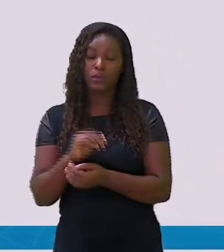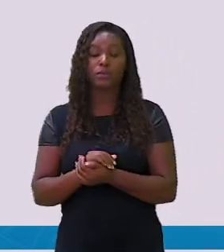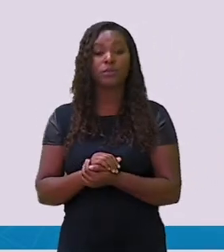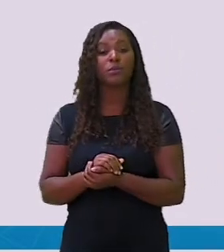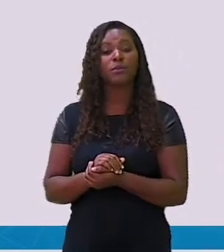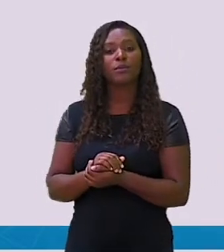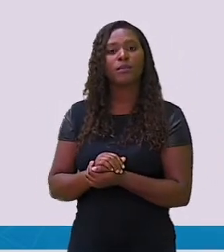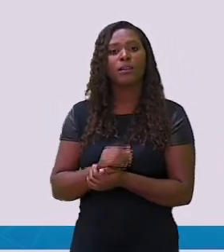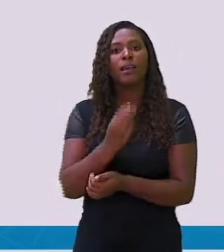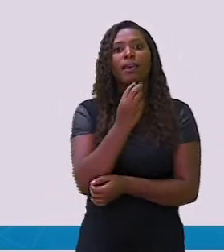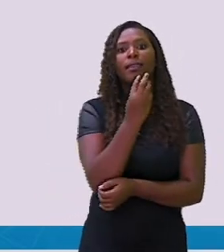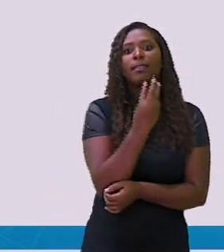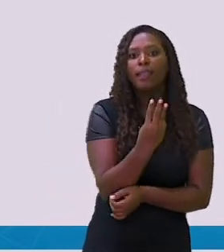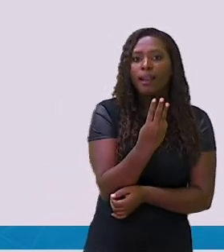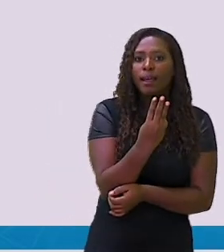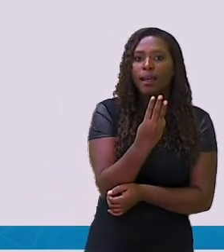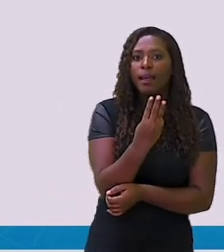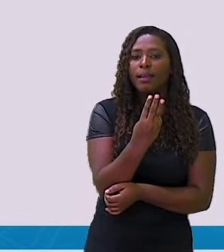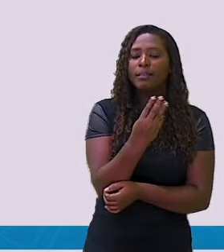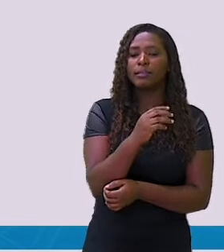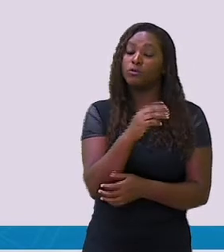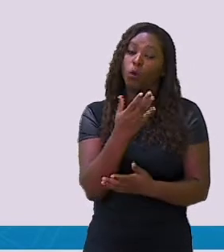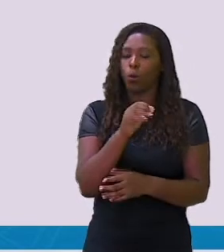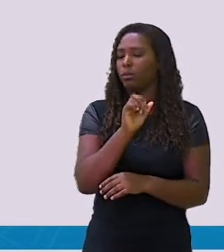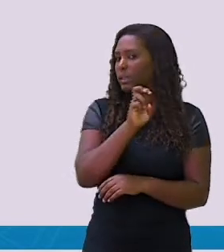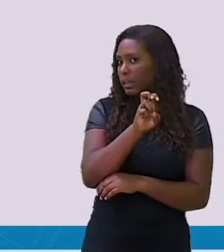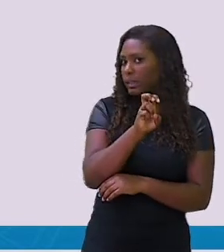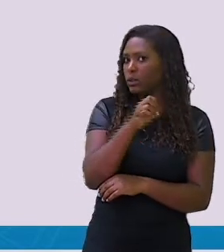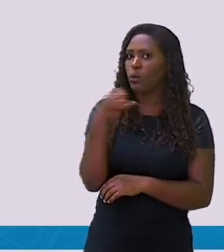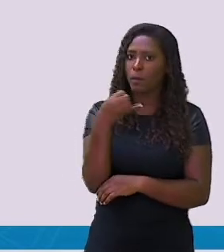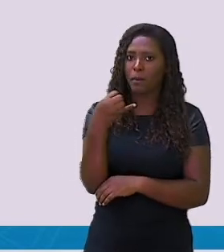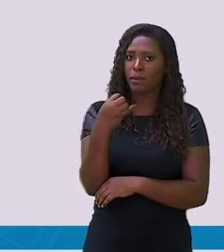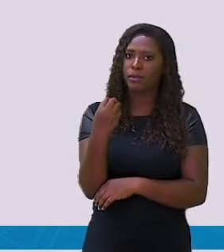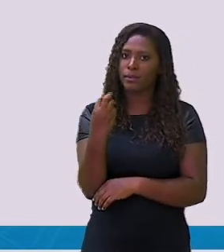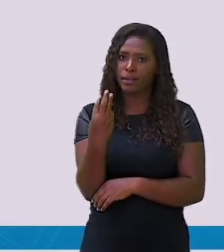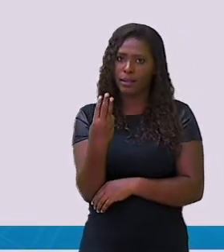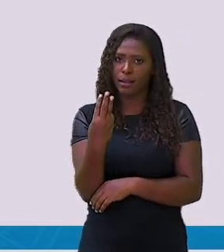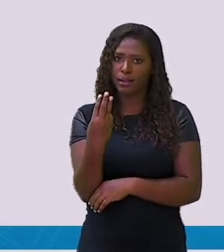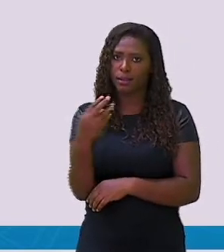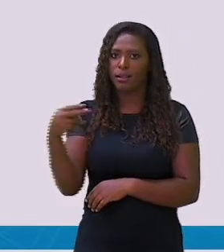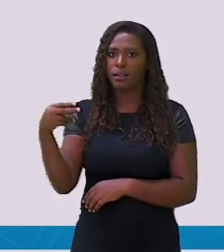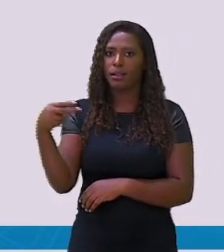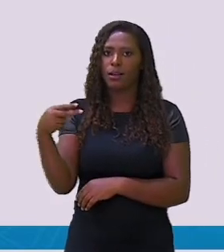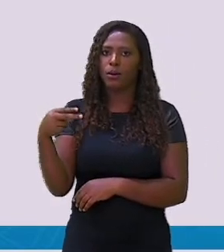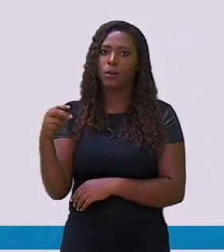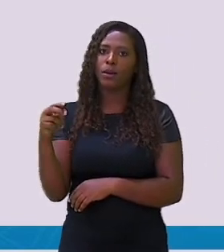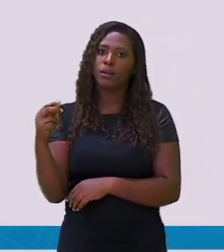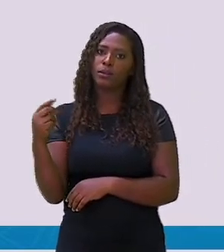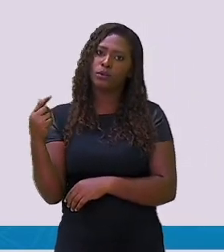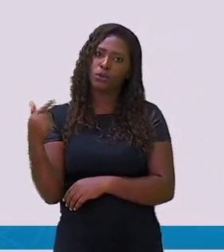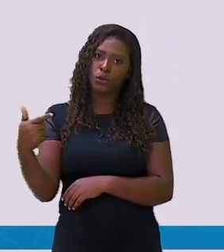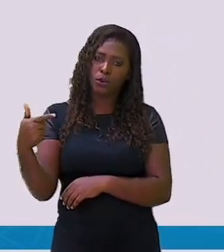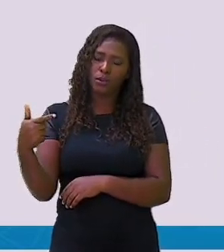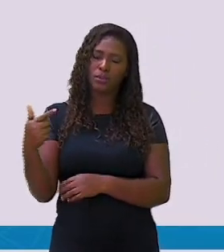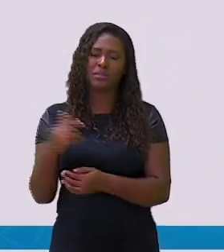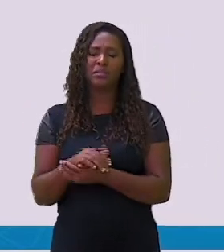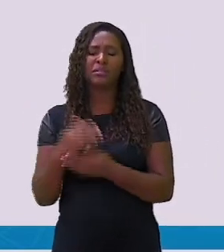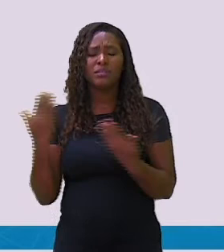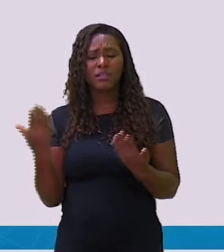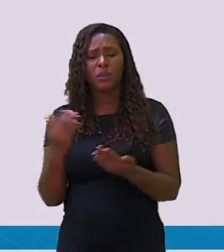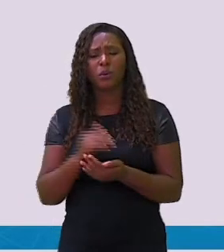e 35 - 32 Então olha bem